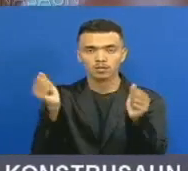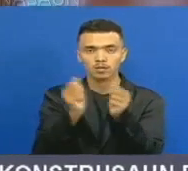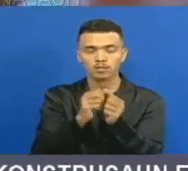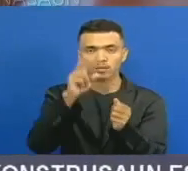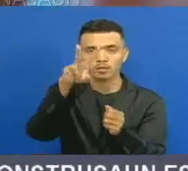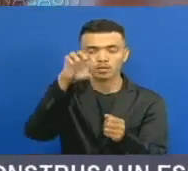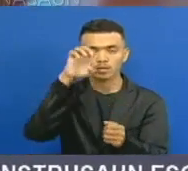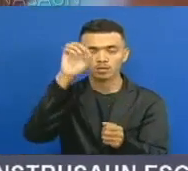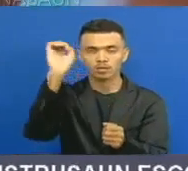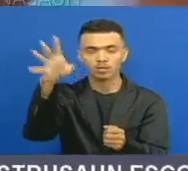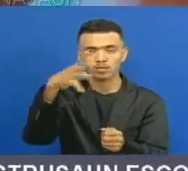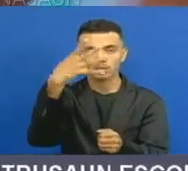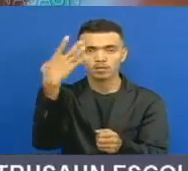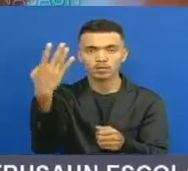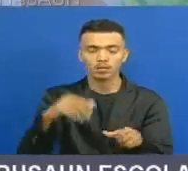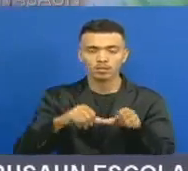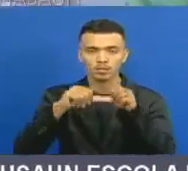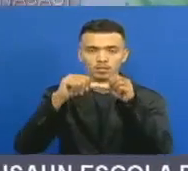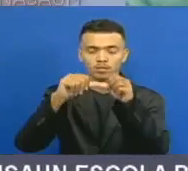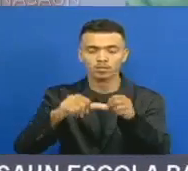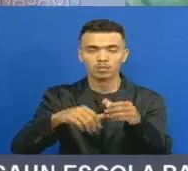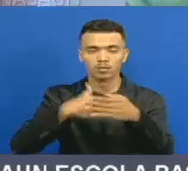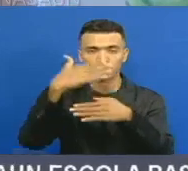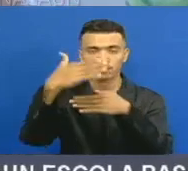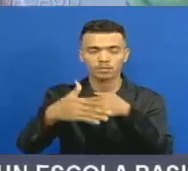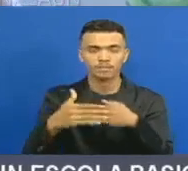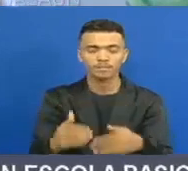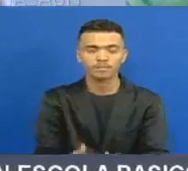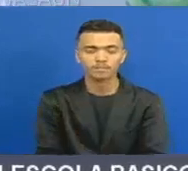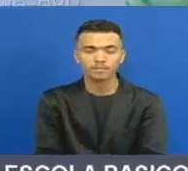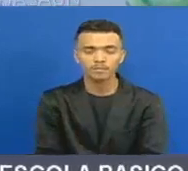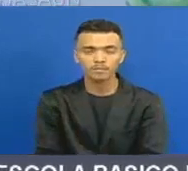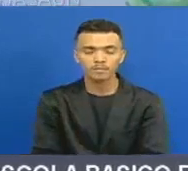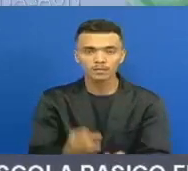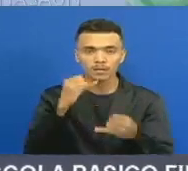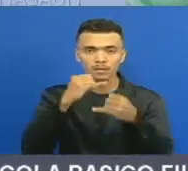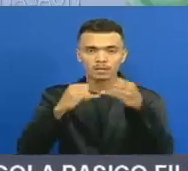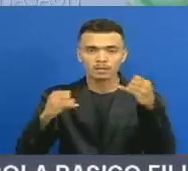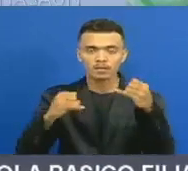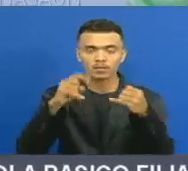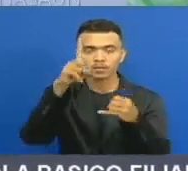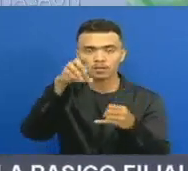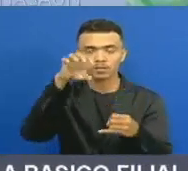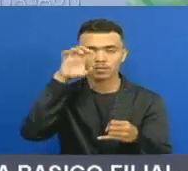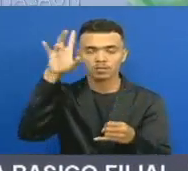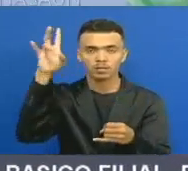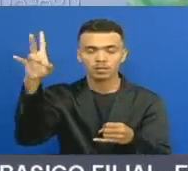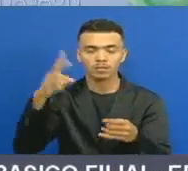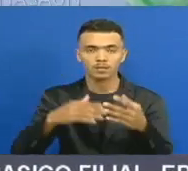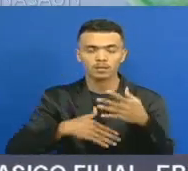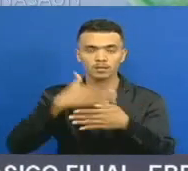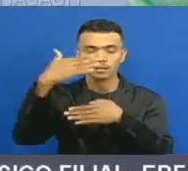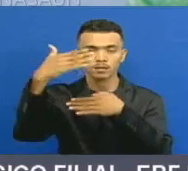sanulu resinhat, maka continua ba fase da rua teste escrita. No ikus candidato atus ide hitu maka se pasa